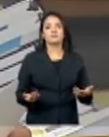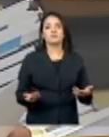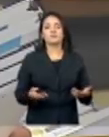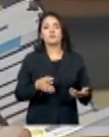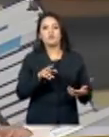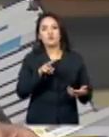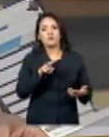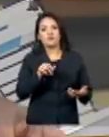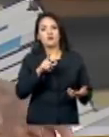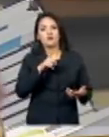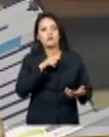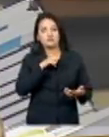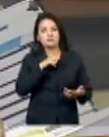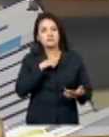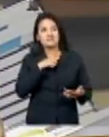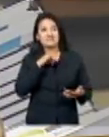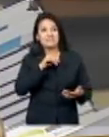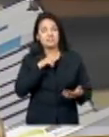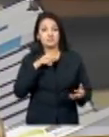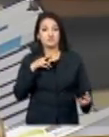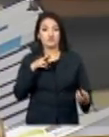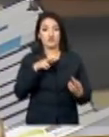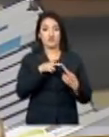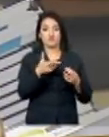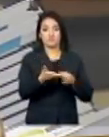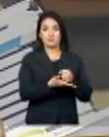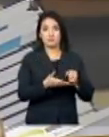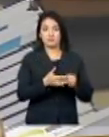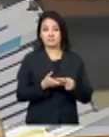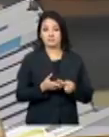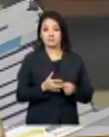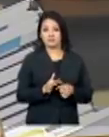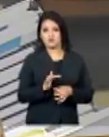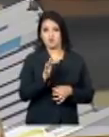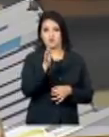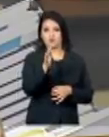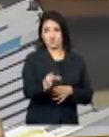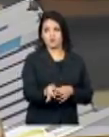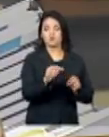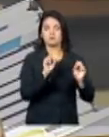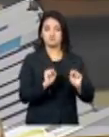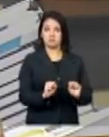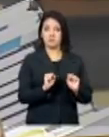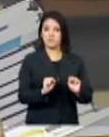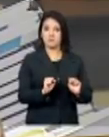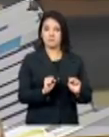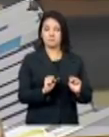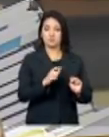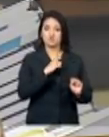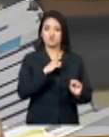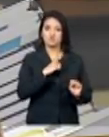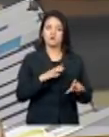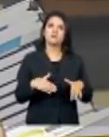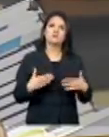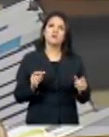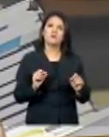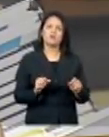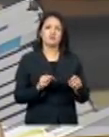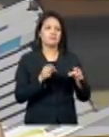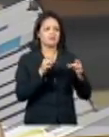ou seja parte do pressuposto de que a recusa da repercussão geral